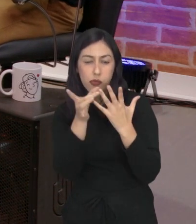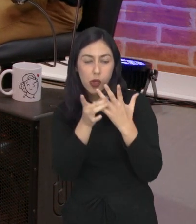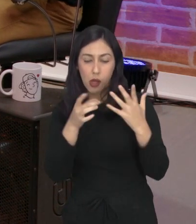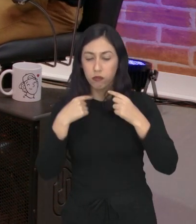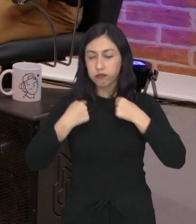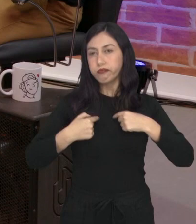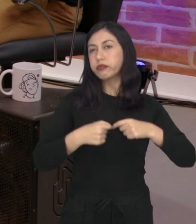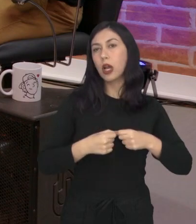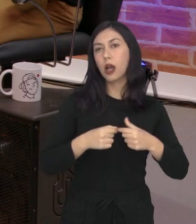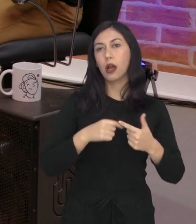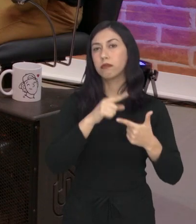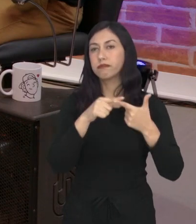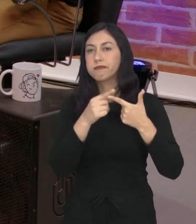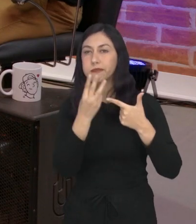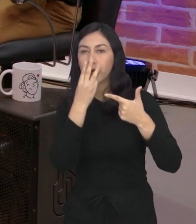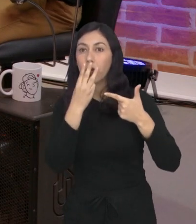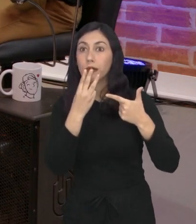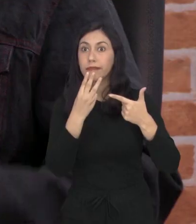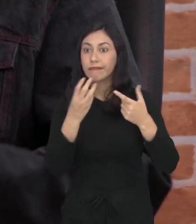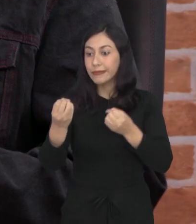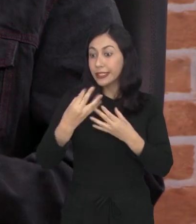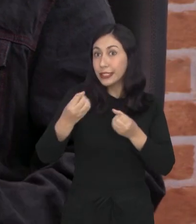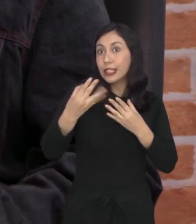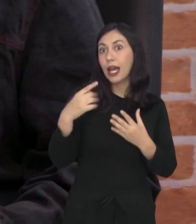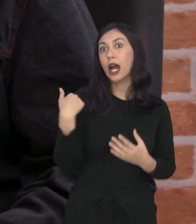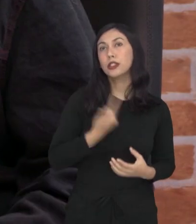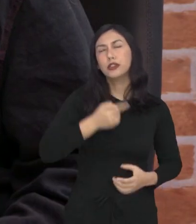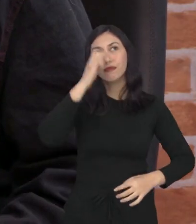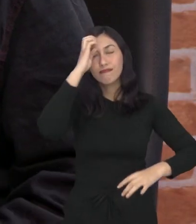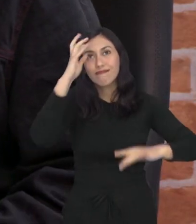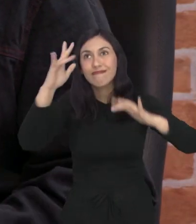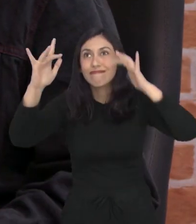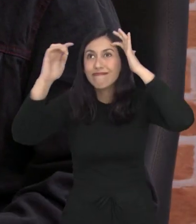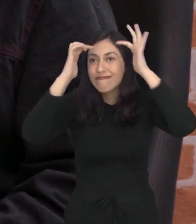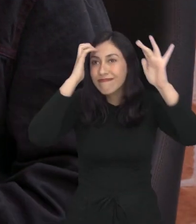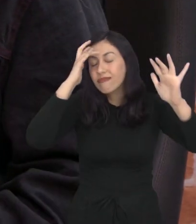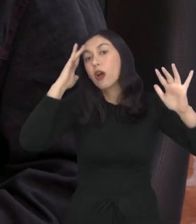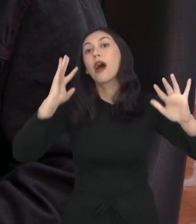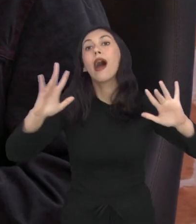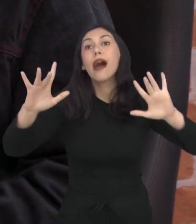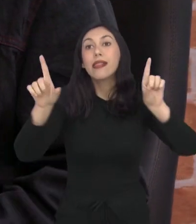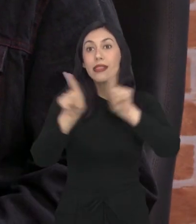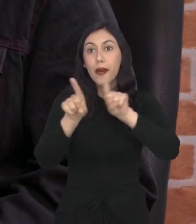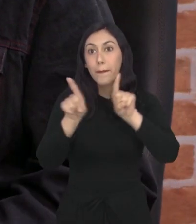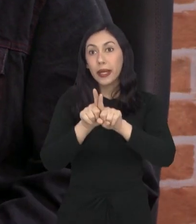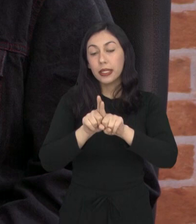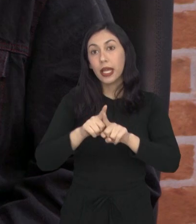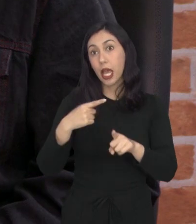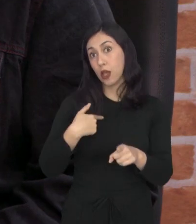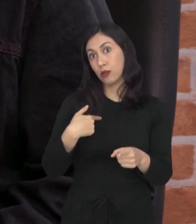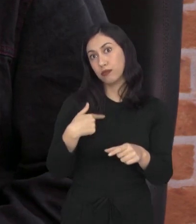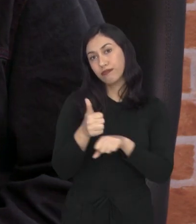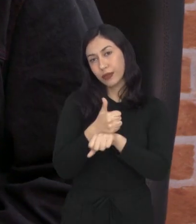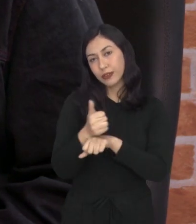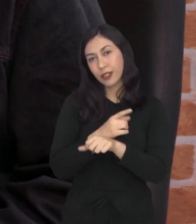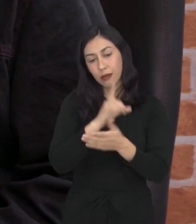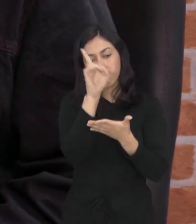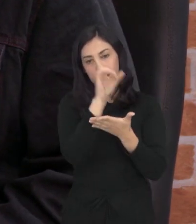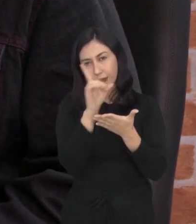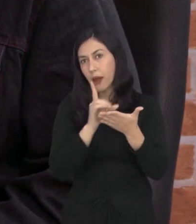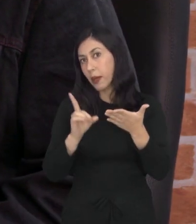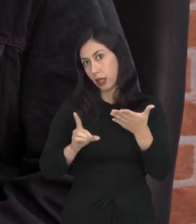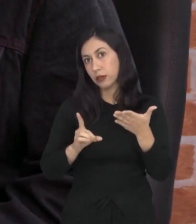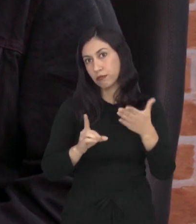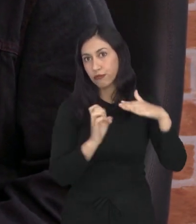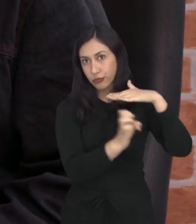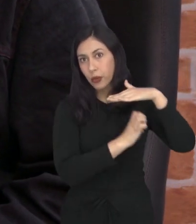ele vai influenciando a gente nessa parte criativa também. Mas além de tudo isso, né, dessa parte nerd e tudo mais, eu também trabalho com essa parte de design. Eu sou designer